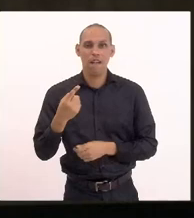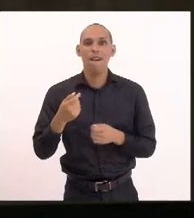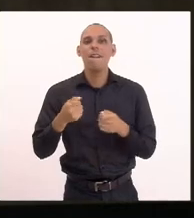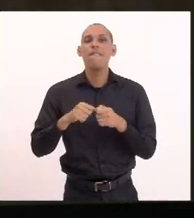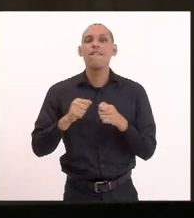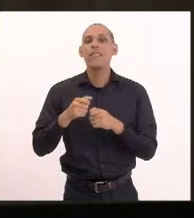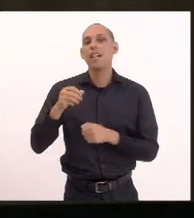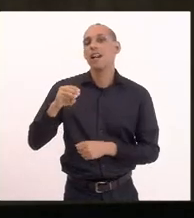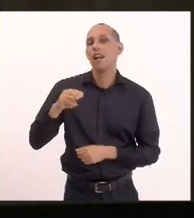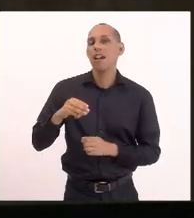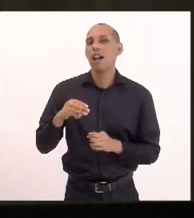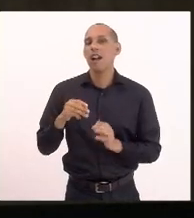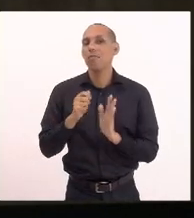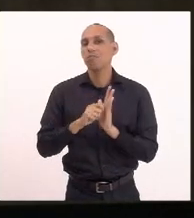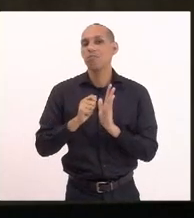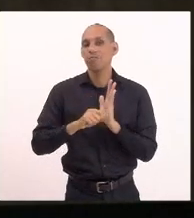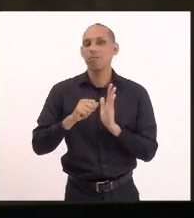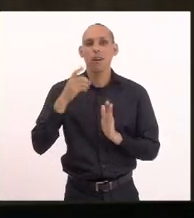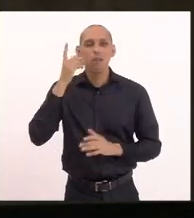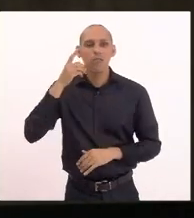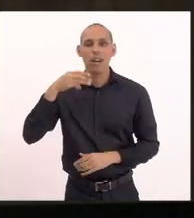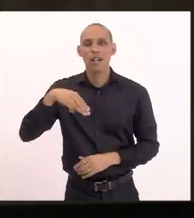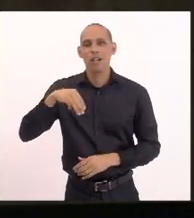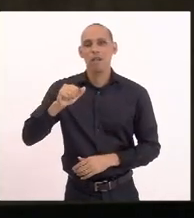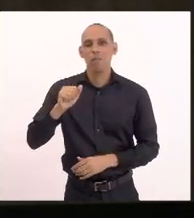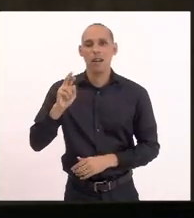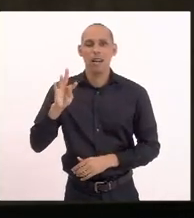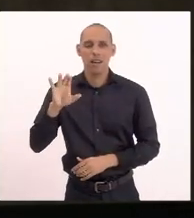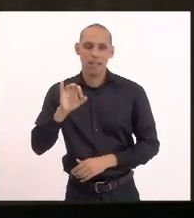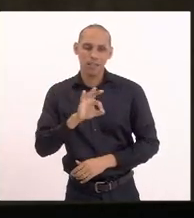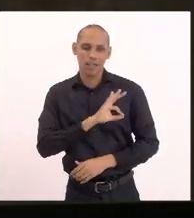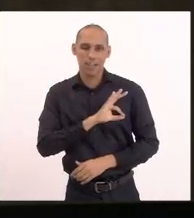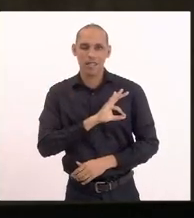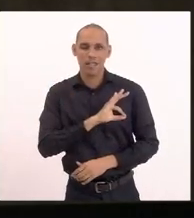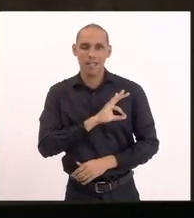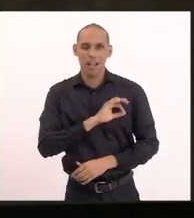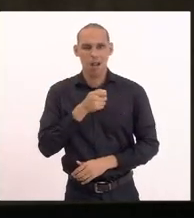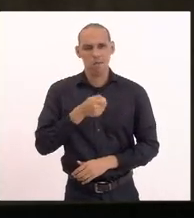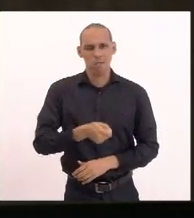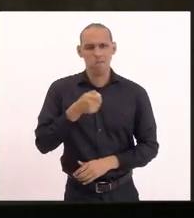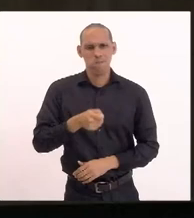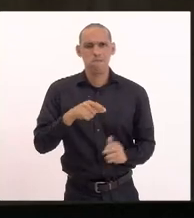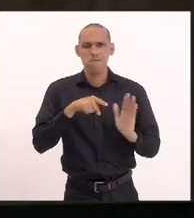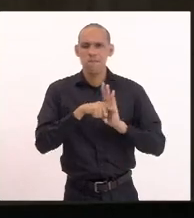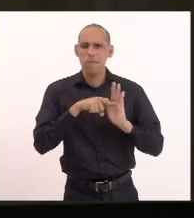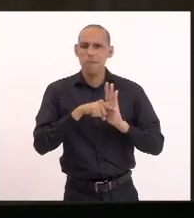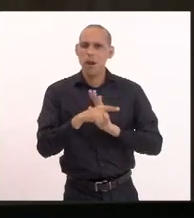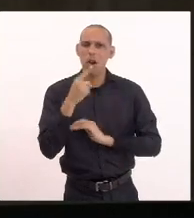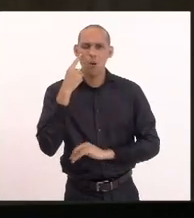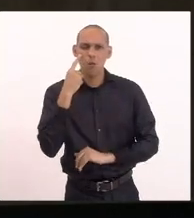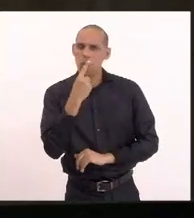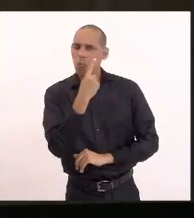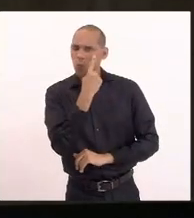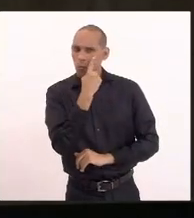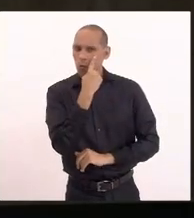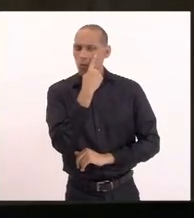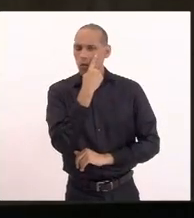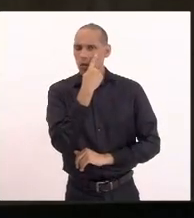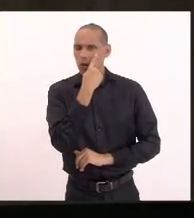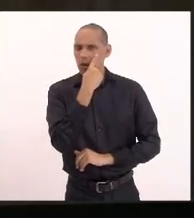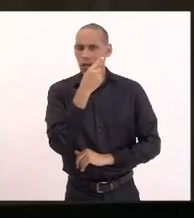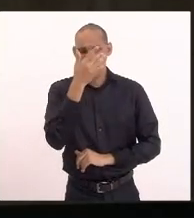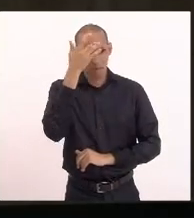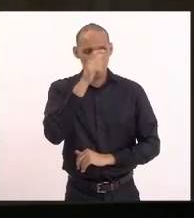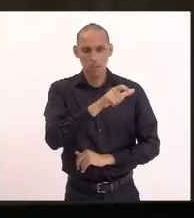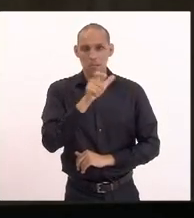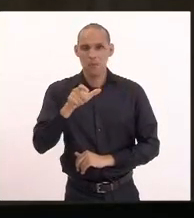deputada Marta Rocha, que dispõe sobre a obrigatoriedade da realização do exame oftalmológico